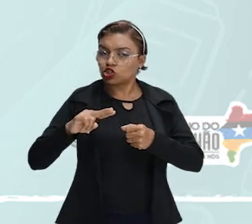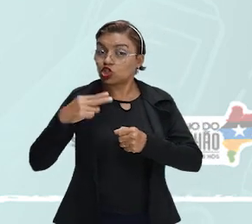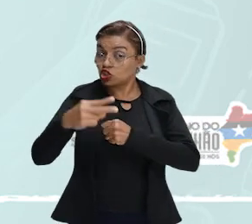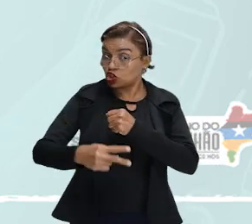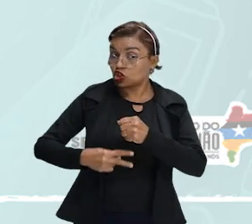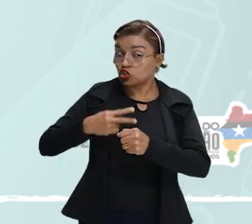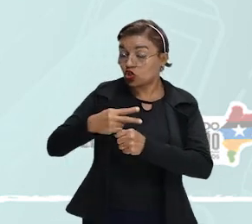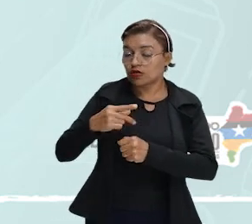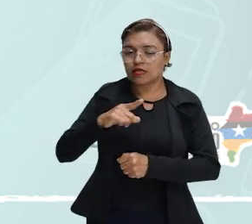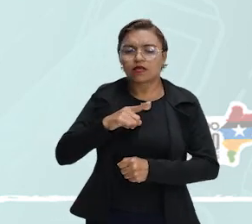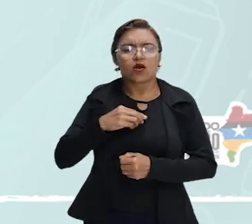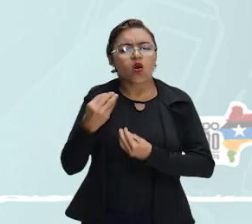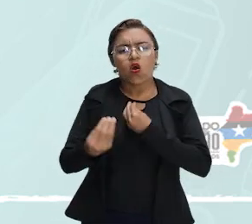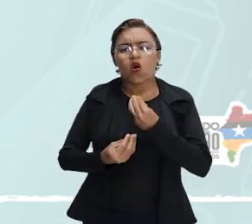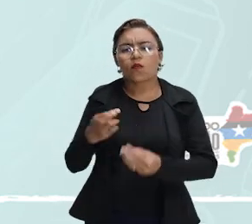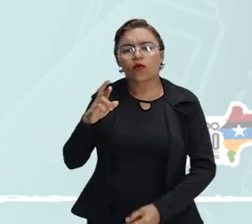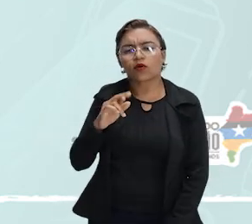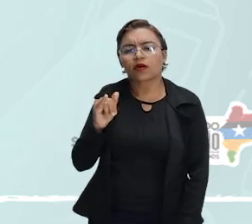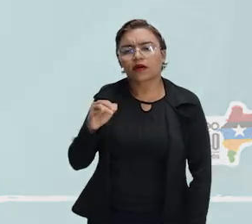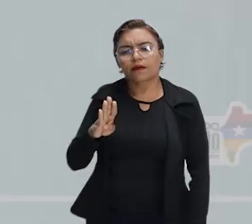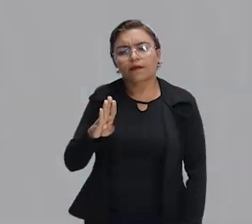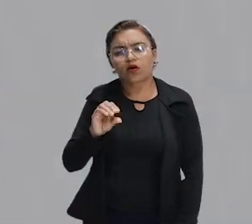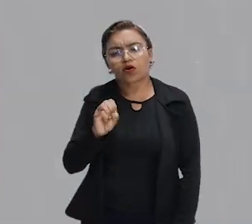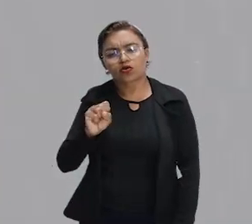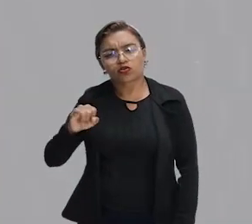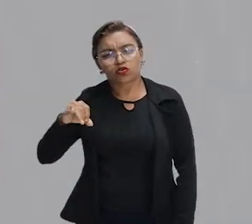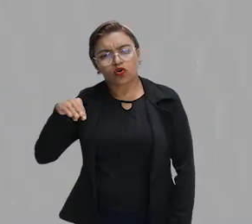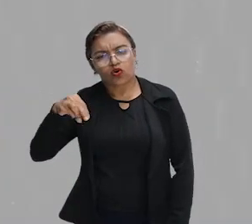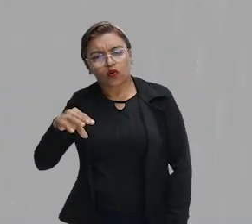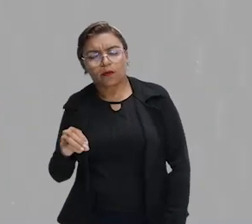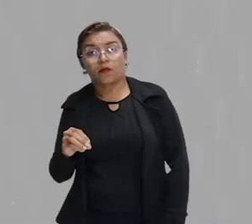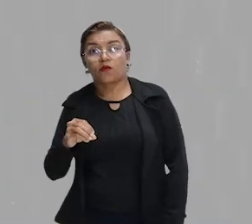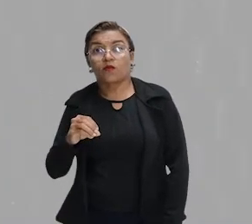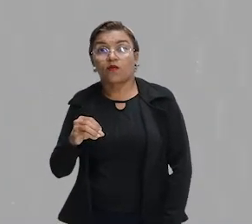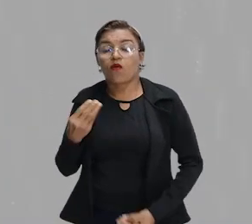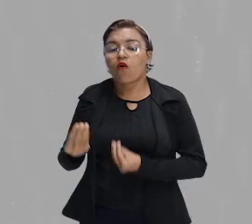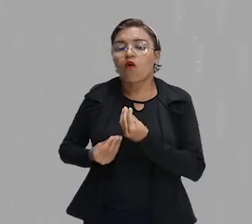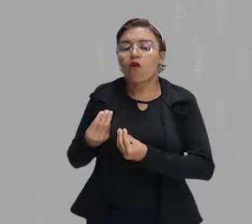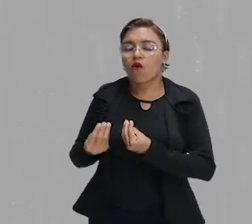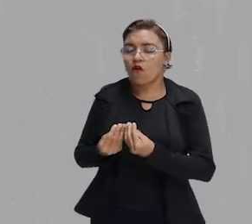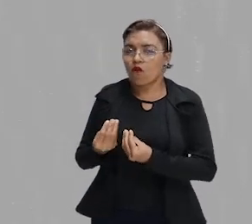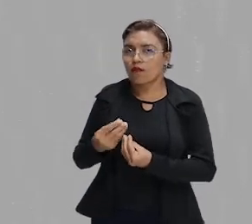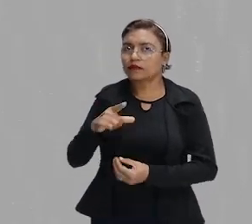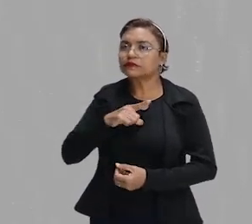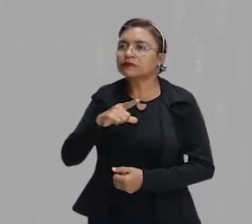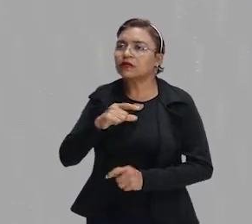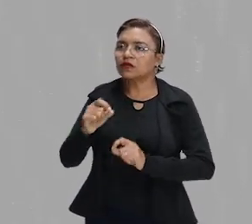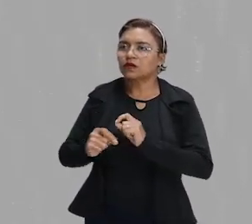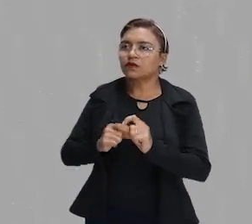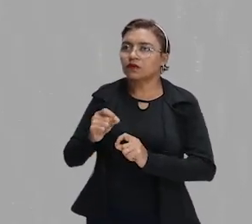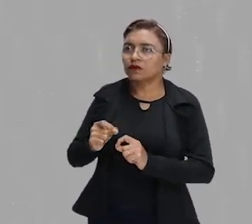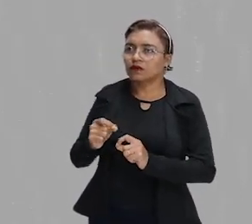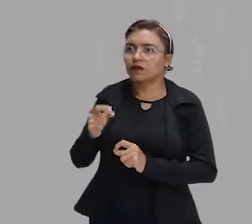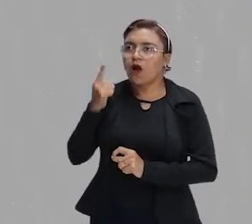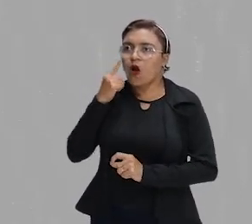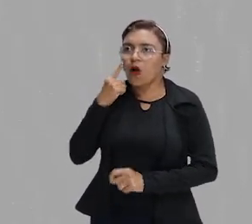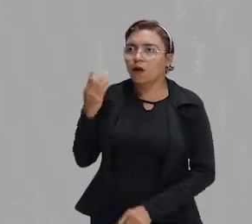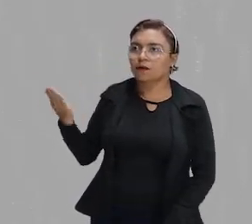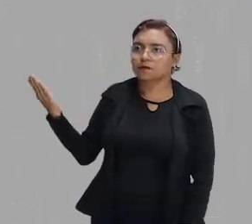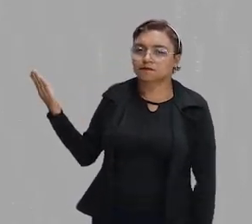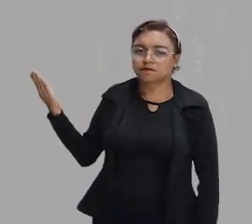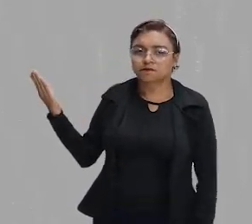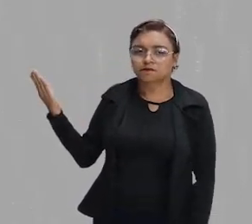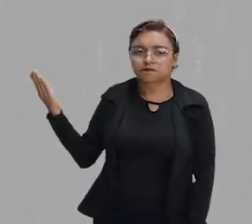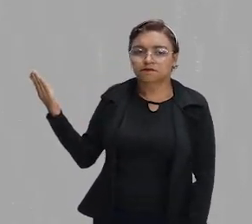Onde é que o ribossomo ele vai começar a ler? No próprio RNA mensageiro, existe o que a gente chama de códon de início,